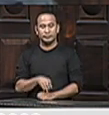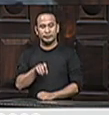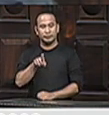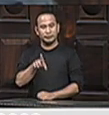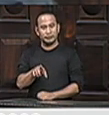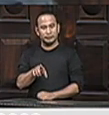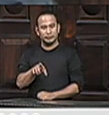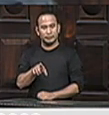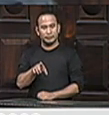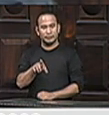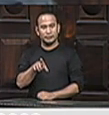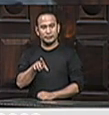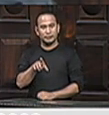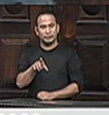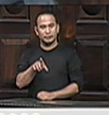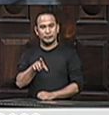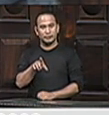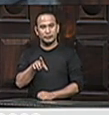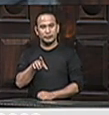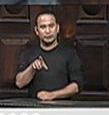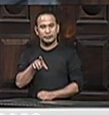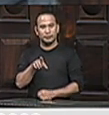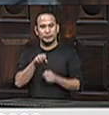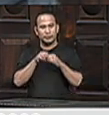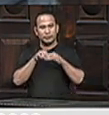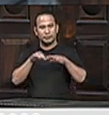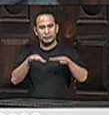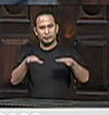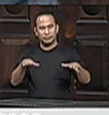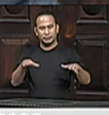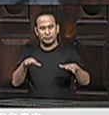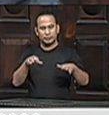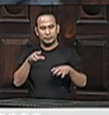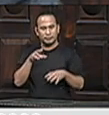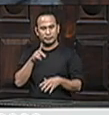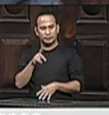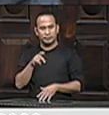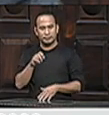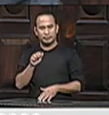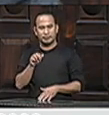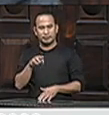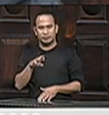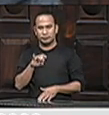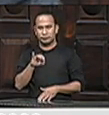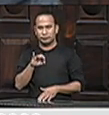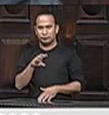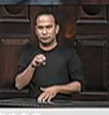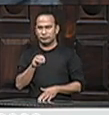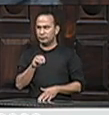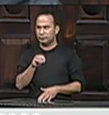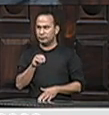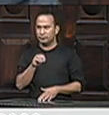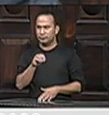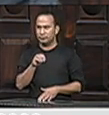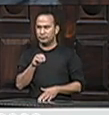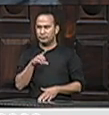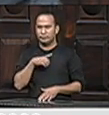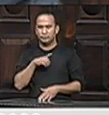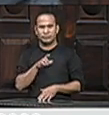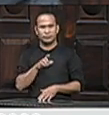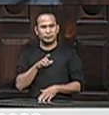sua composição tripartite e paritária. Tripartite, porque as indicações caberiam ao